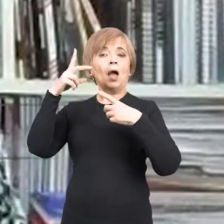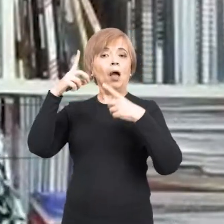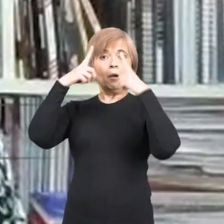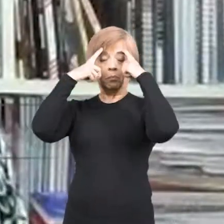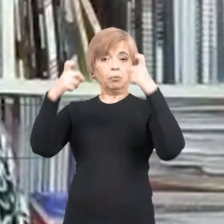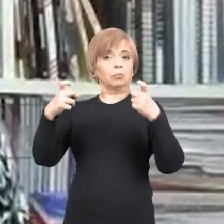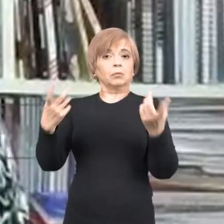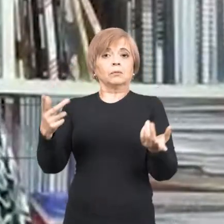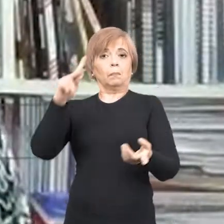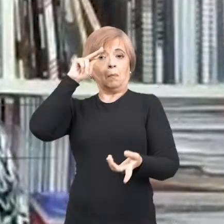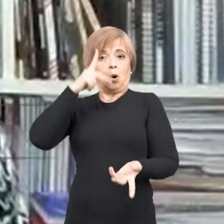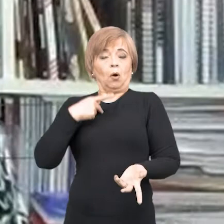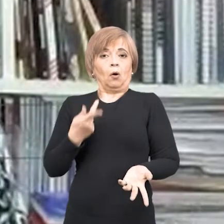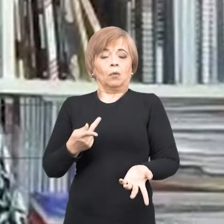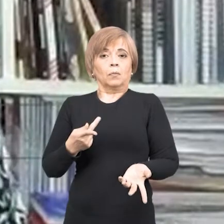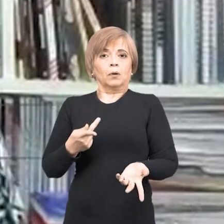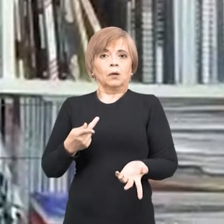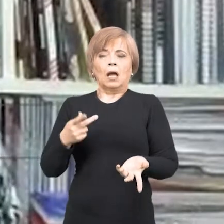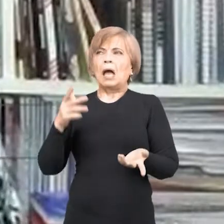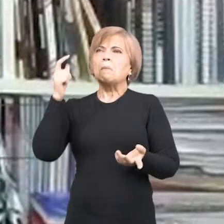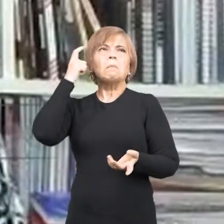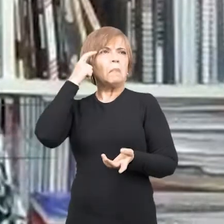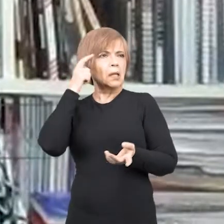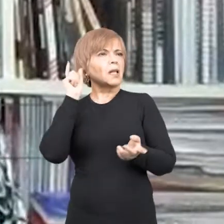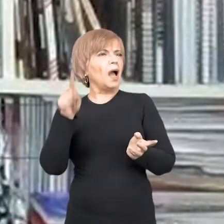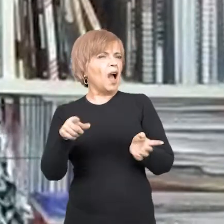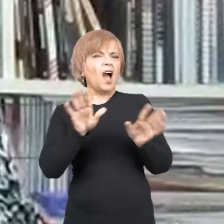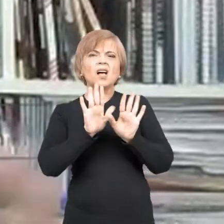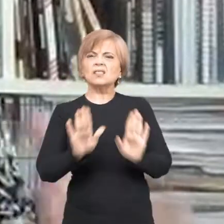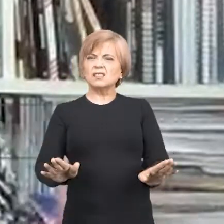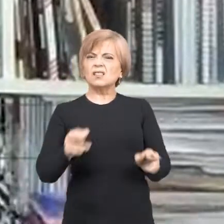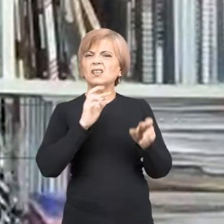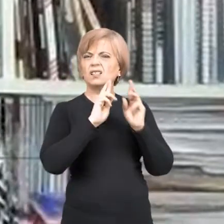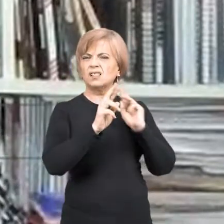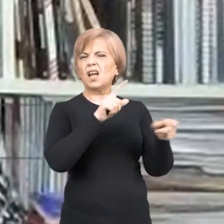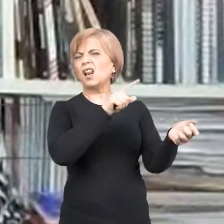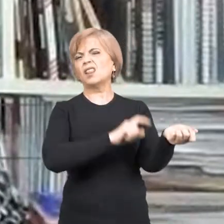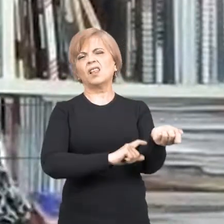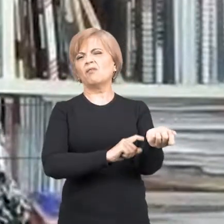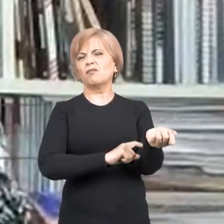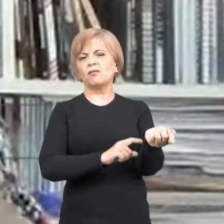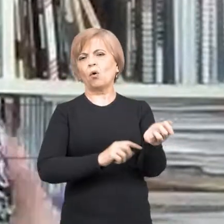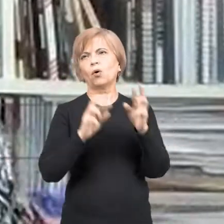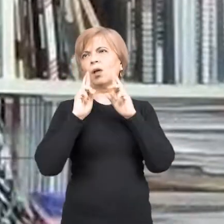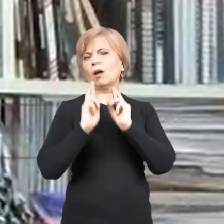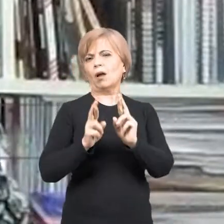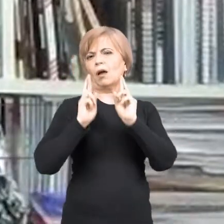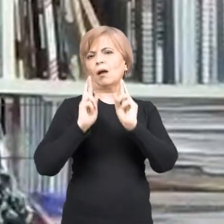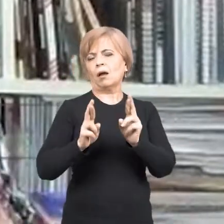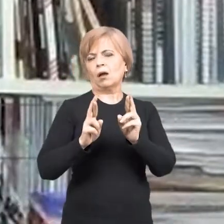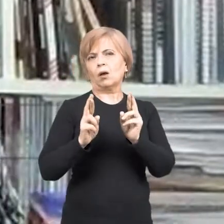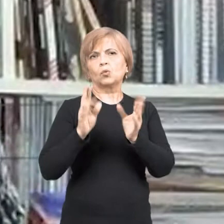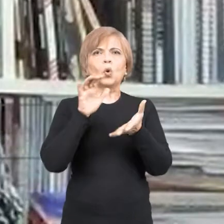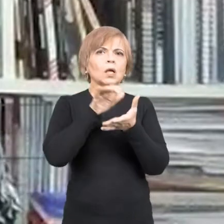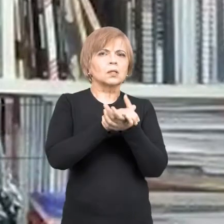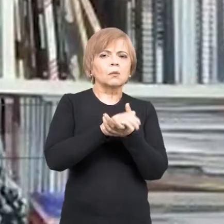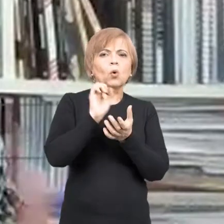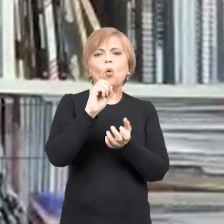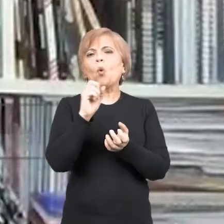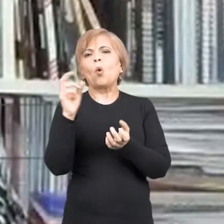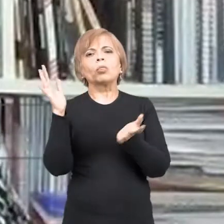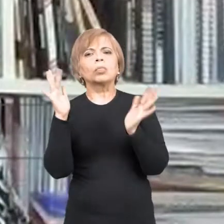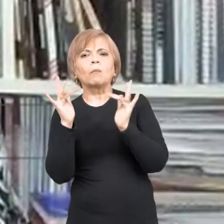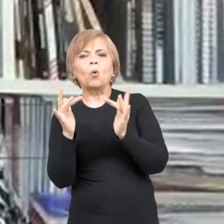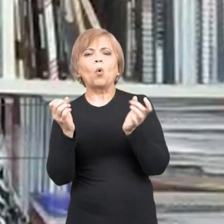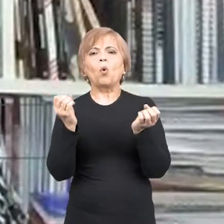de violência. Coloca na conta do relacionamento, como se fizesse parte de um casamento, de um namoro, de